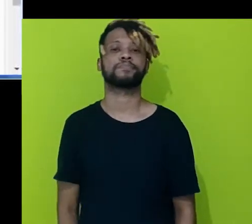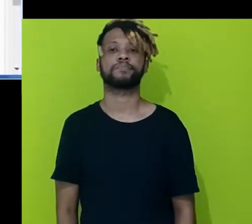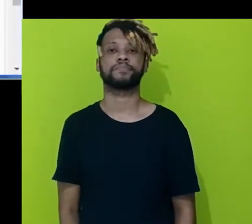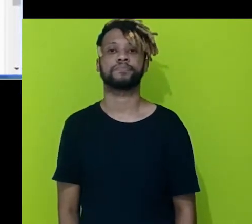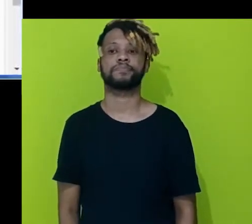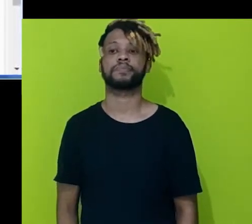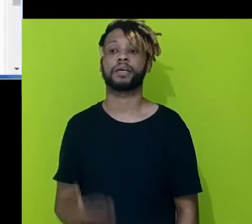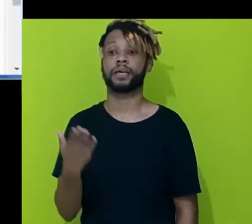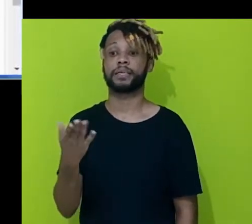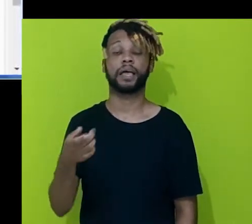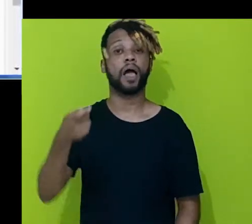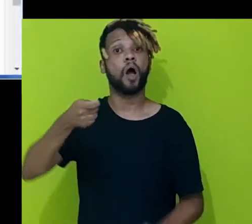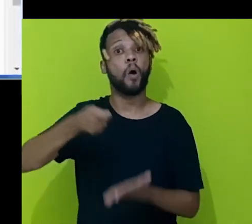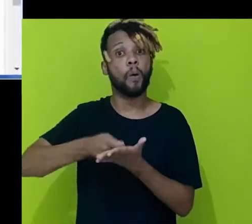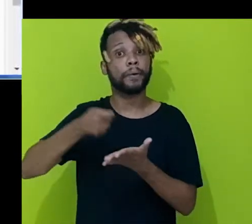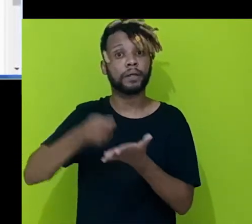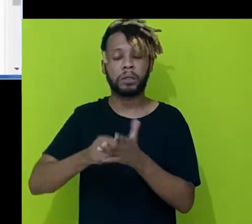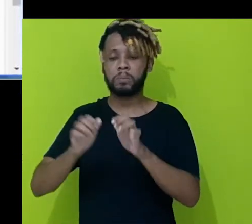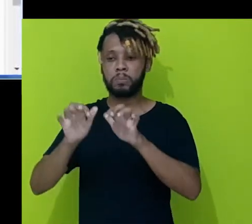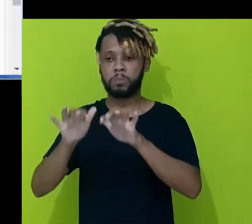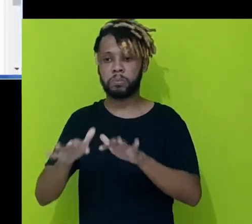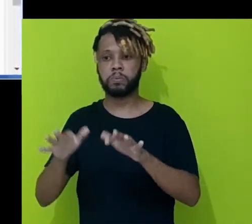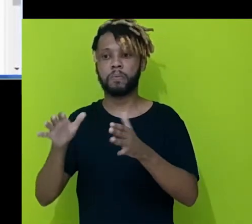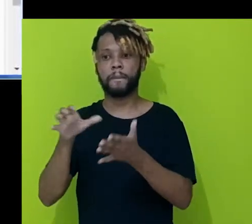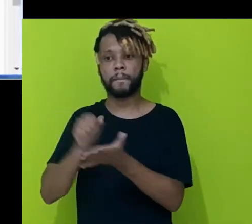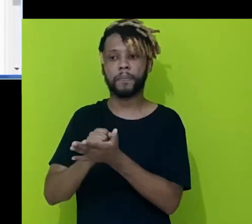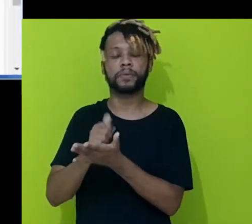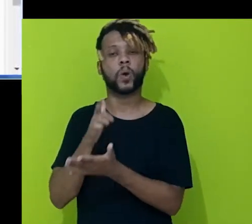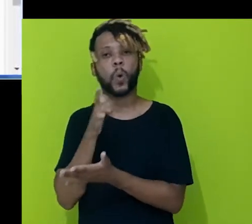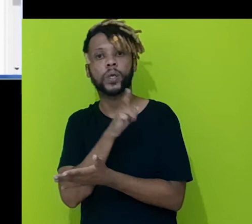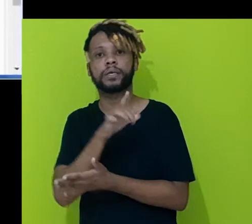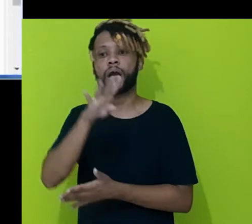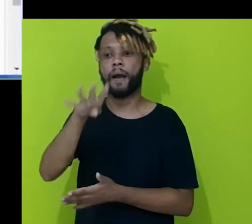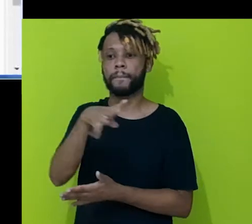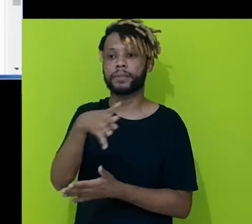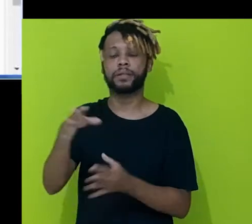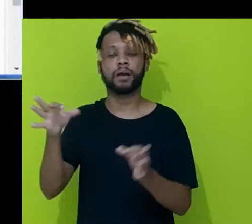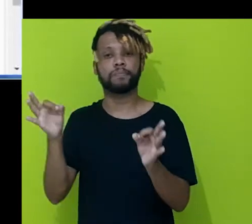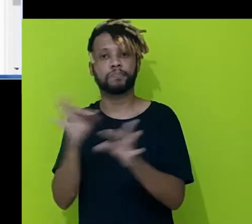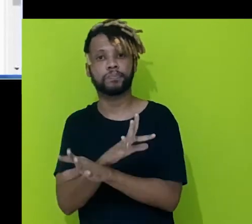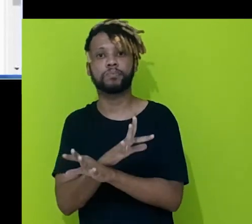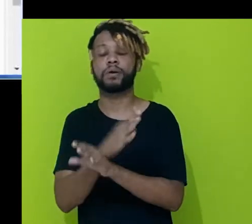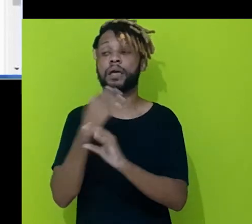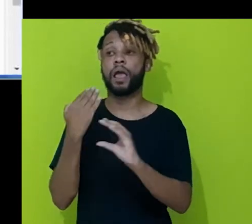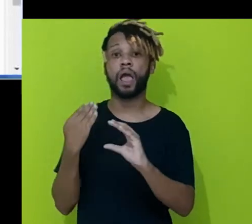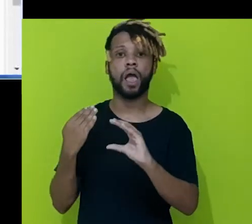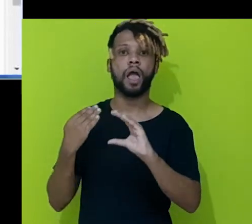é obrigatório o cadastro para que você consiga concluir a sua planilha e enviar a sua proposta.